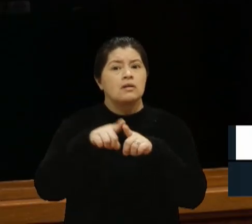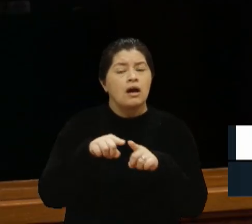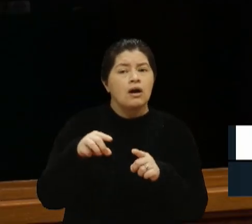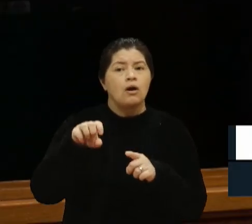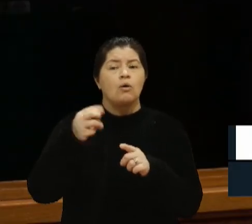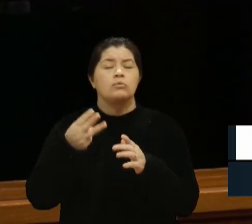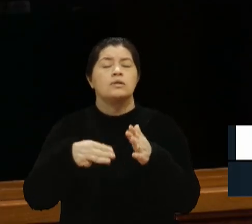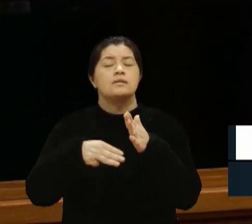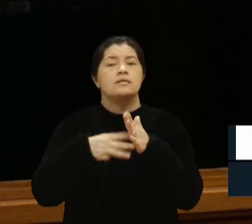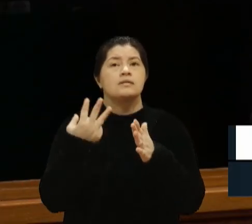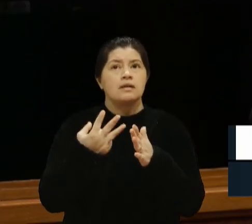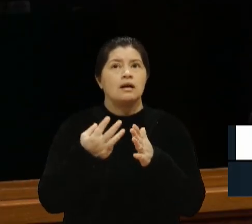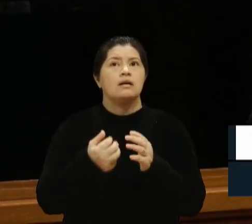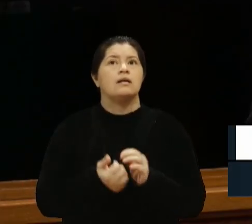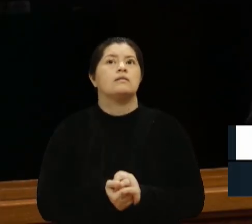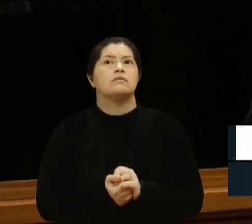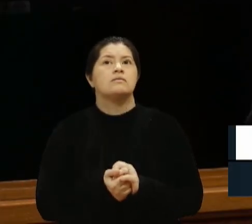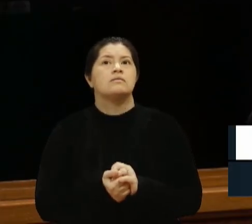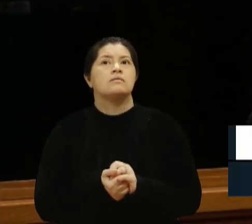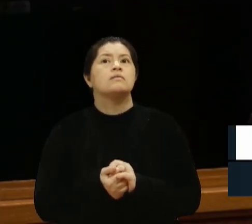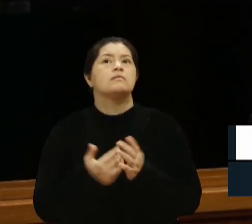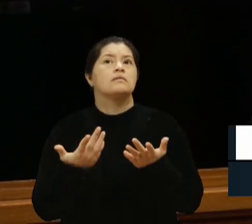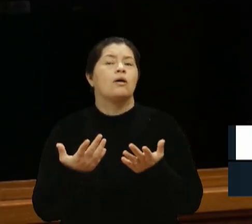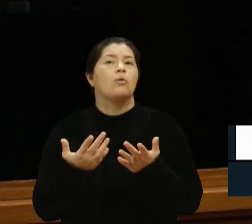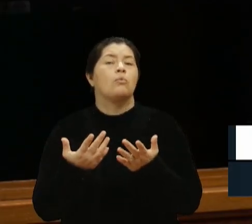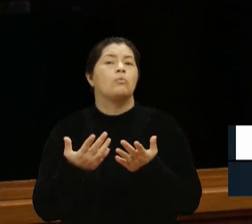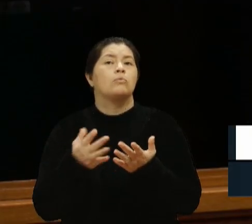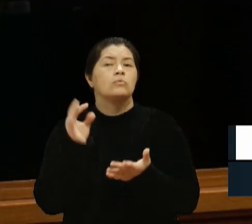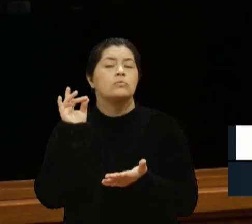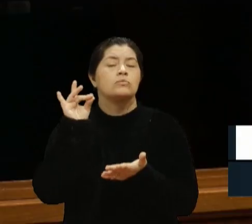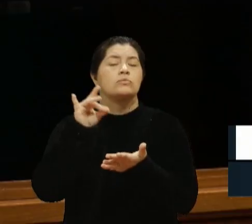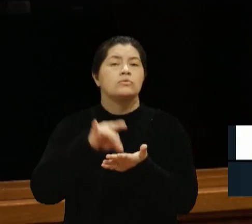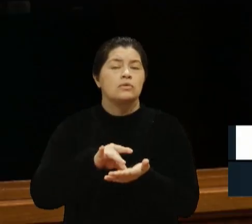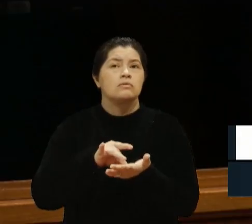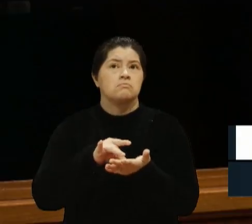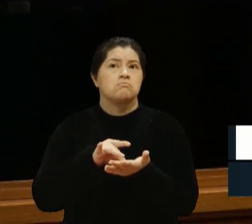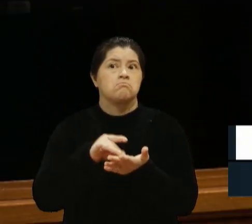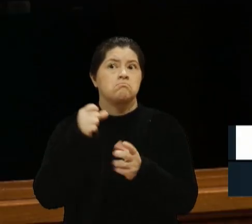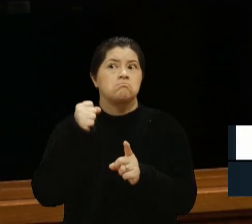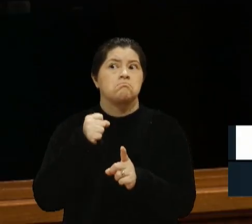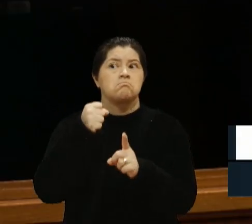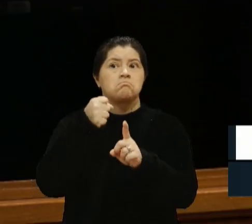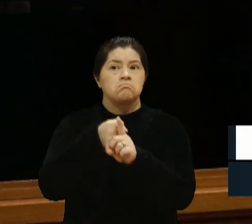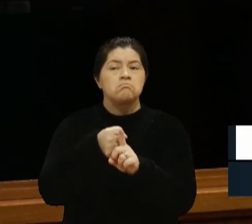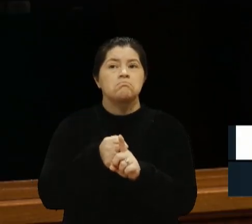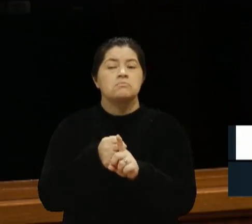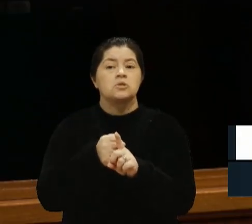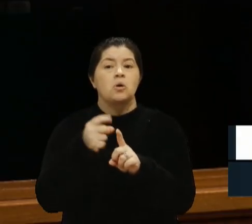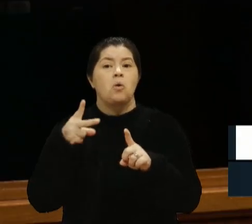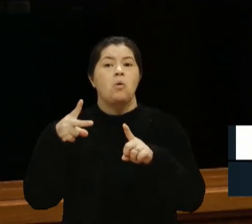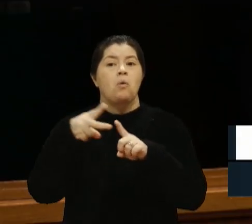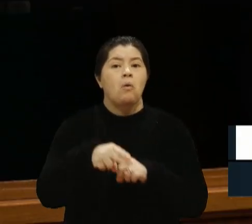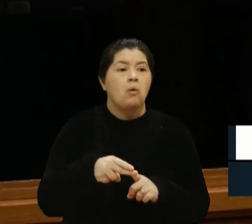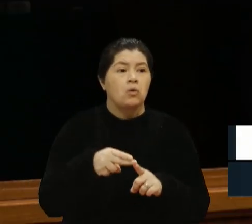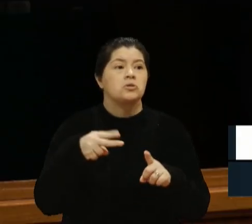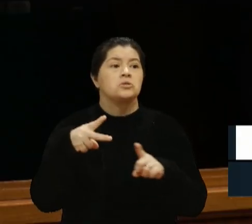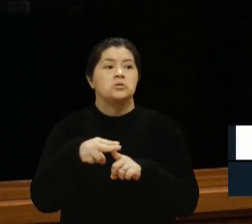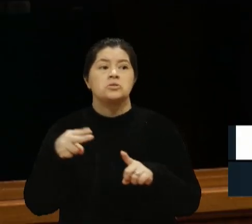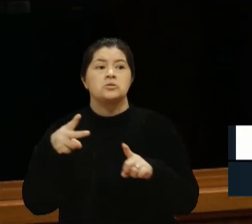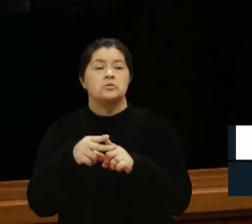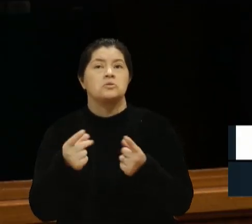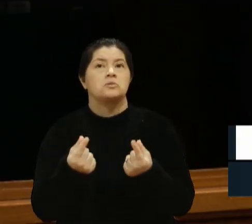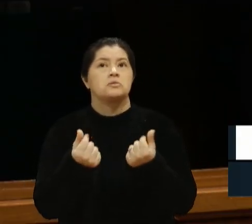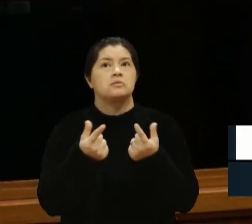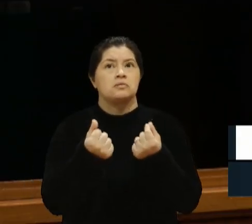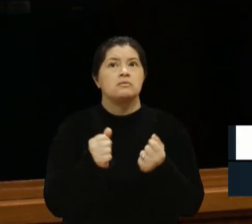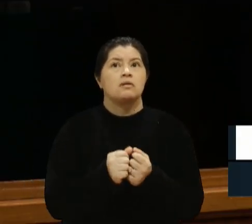terceirizados. E, salvo juízo, todas essas entidades estão sendo atingidas pelo corte de gastos, pela falta de recurso para o Fundo Municipal